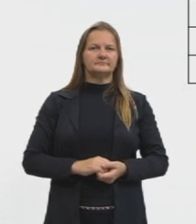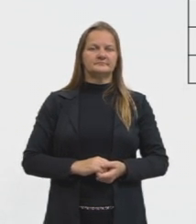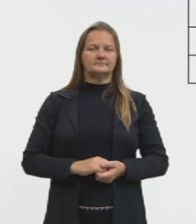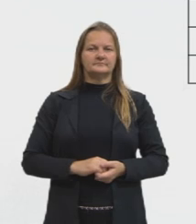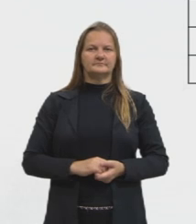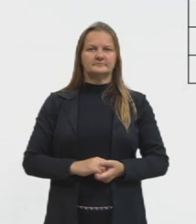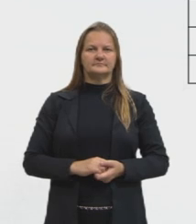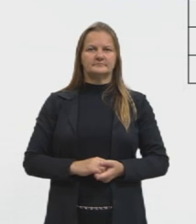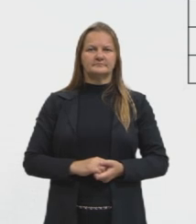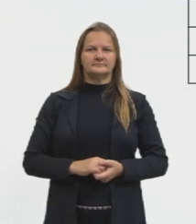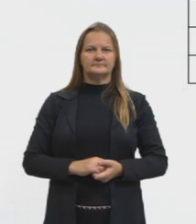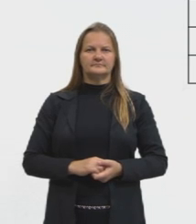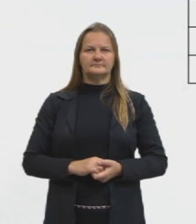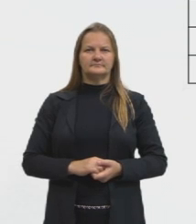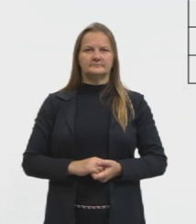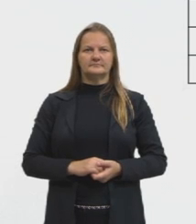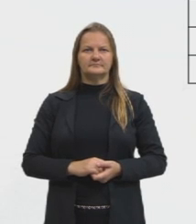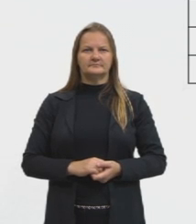correto